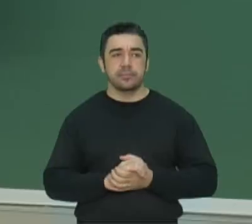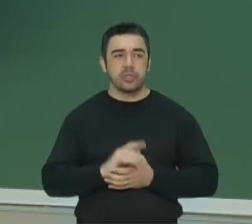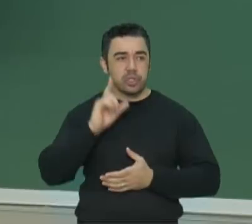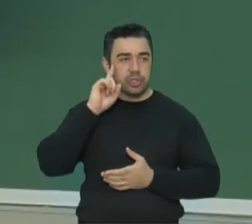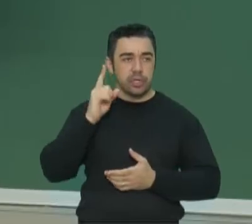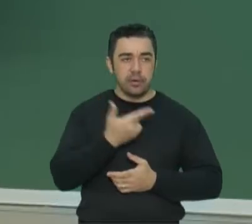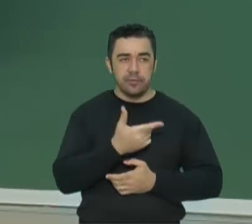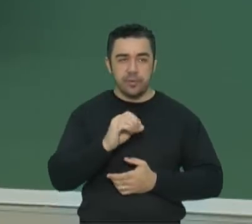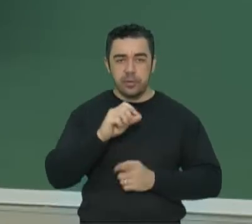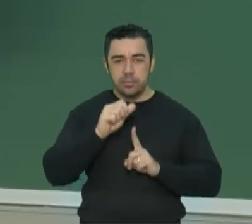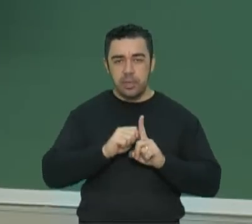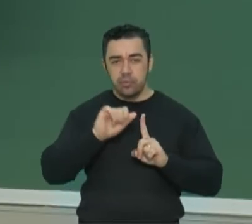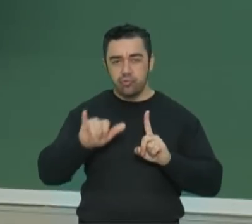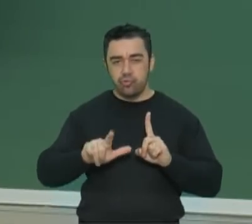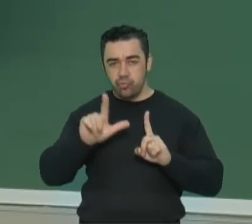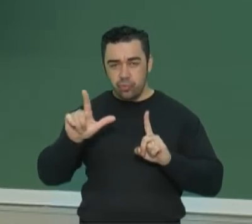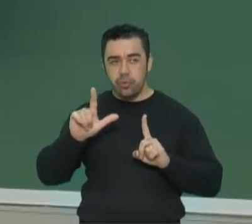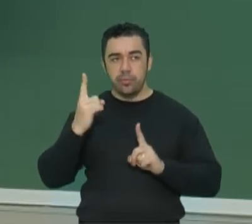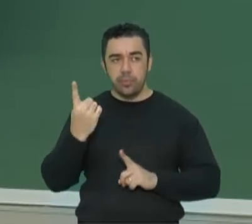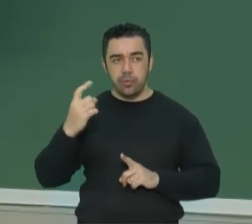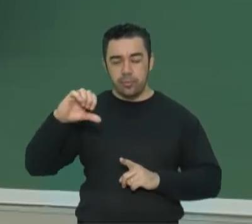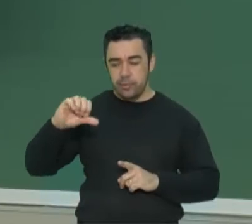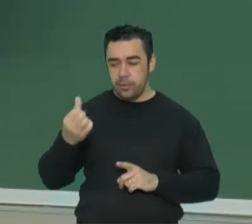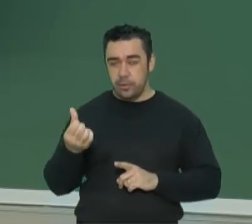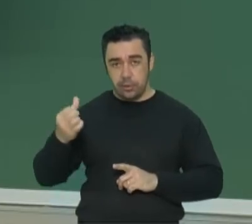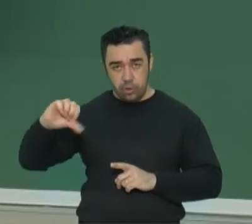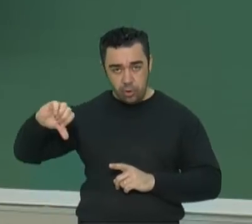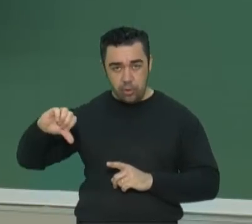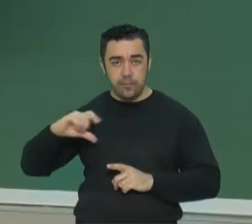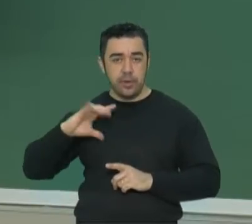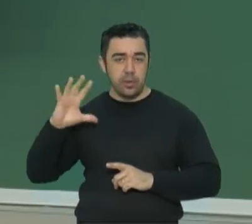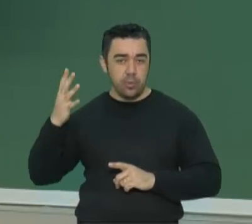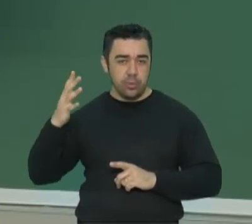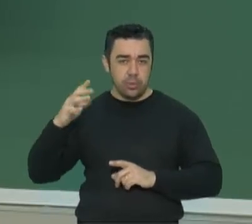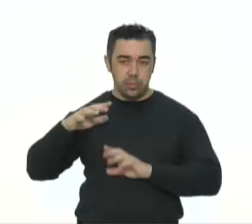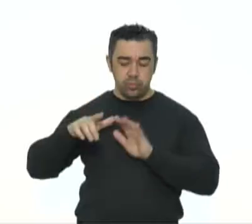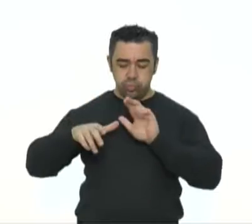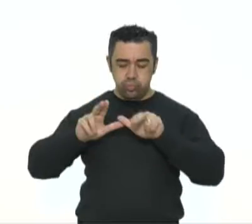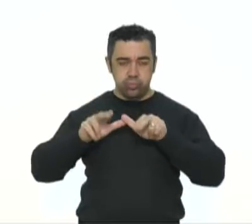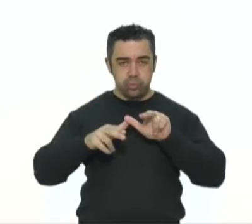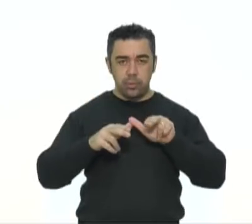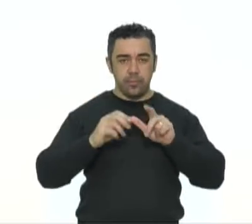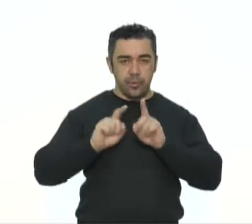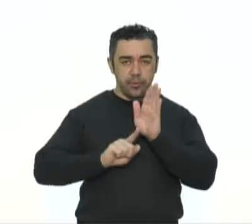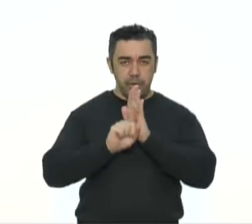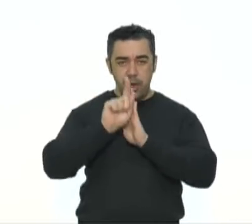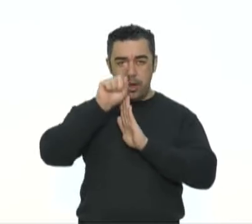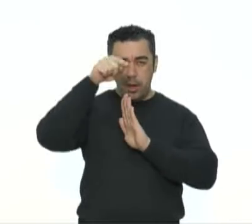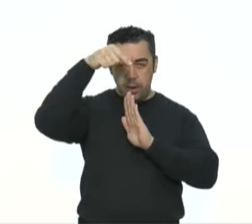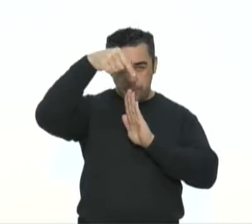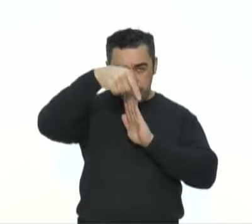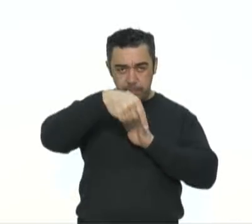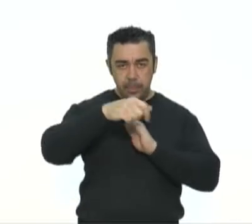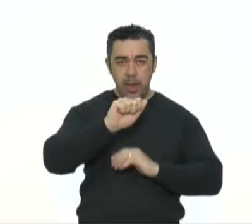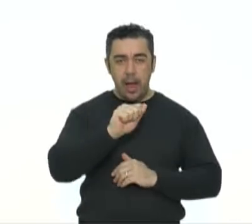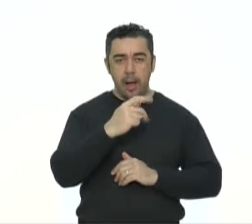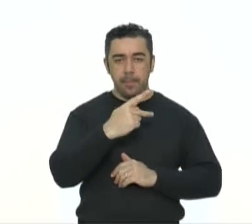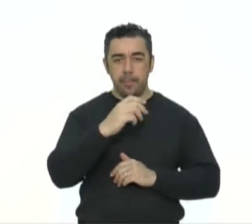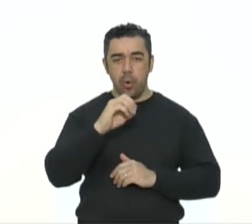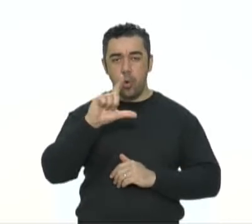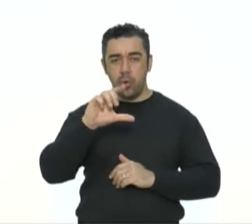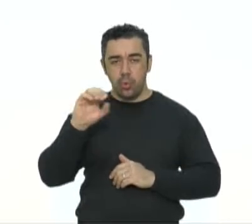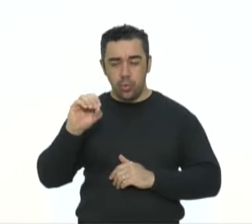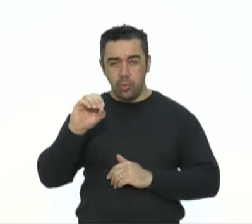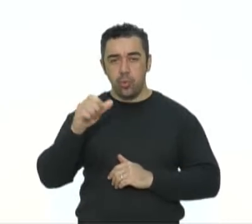de julho de 69, o módulo da nave espacial Apollo 11 pousava na Lua e o